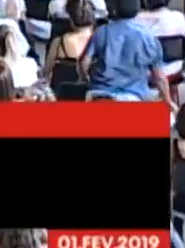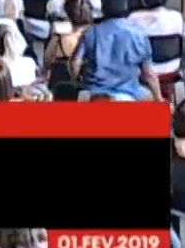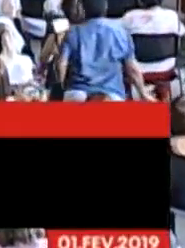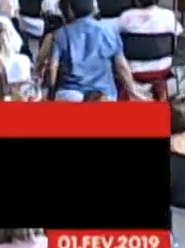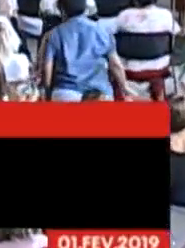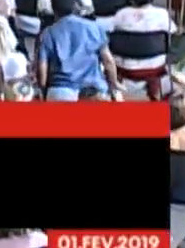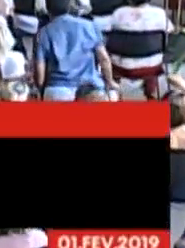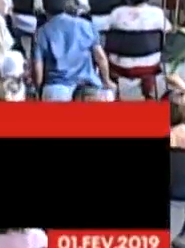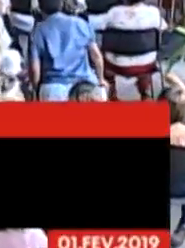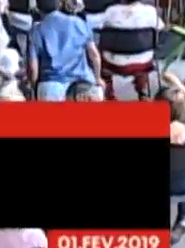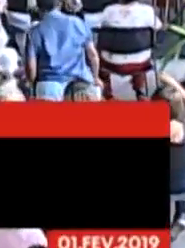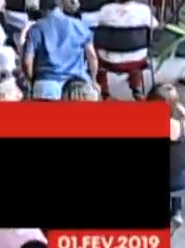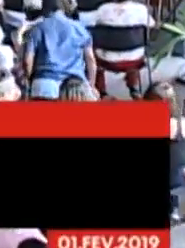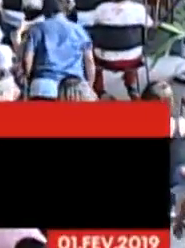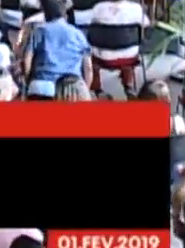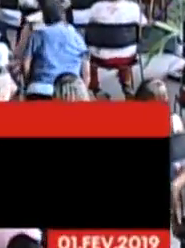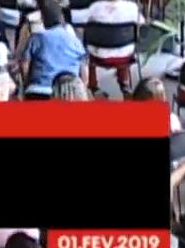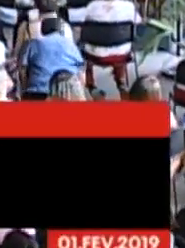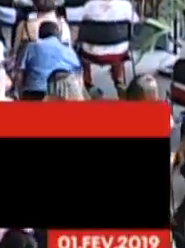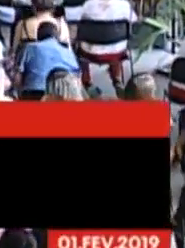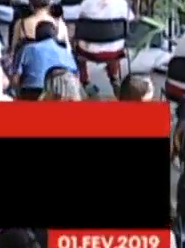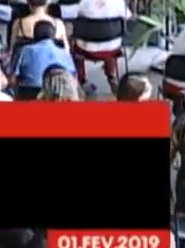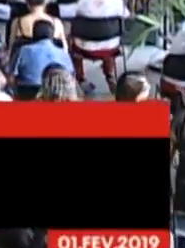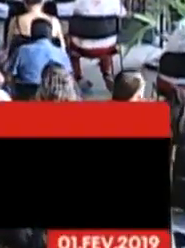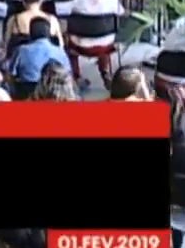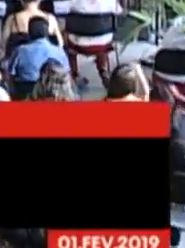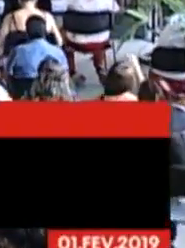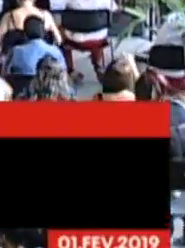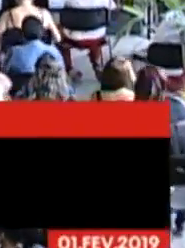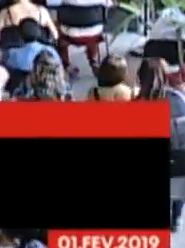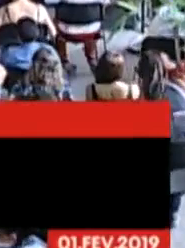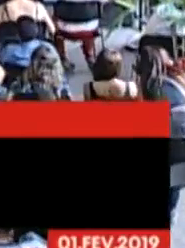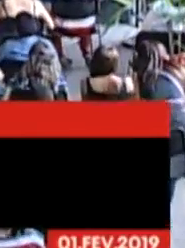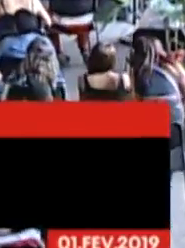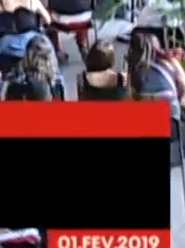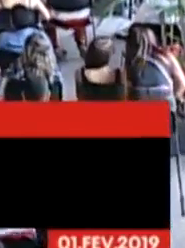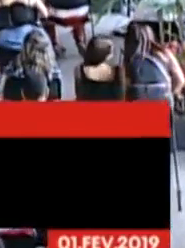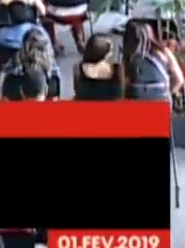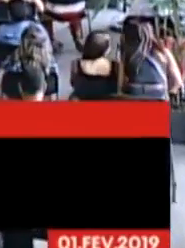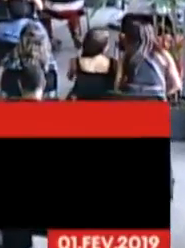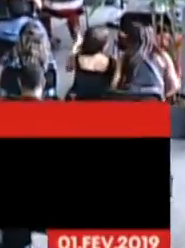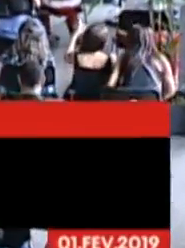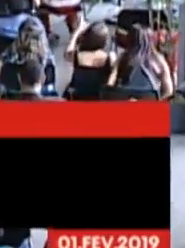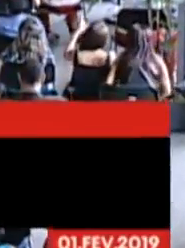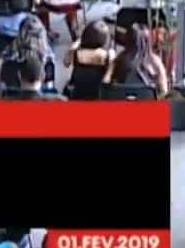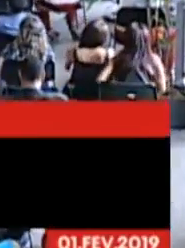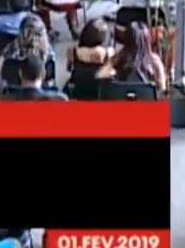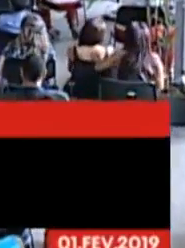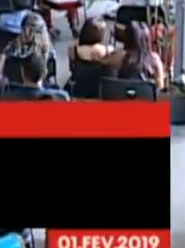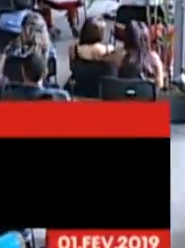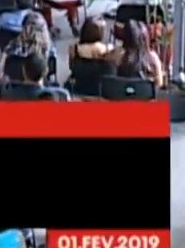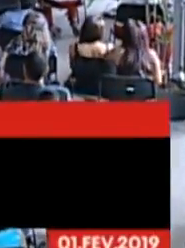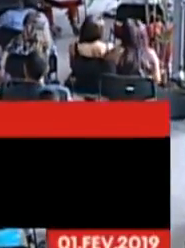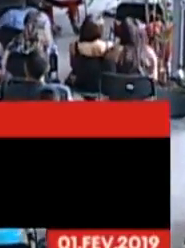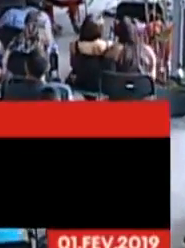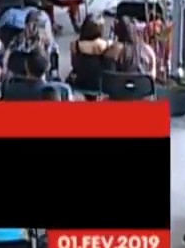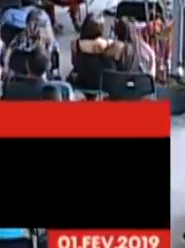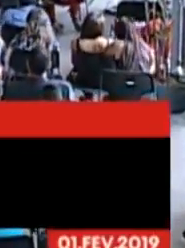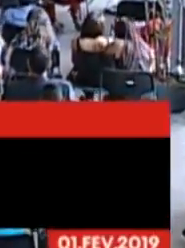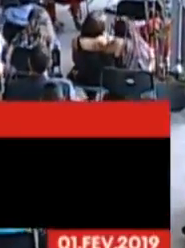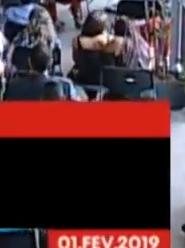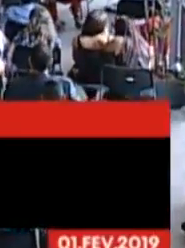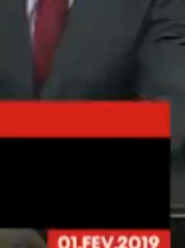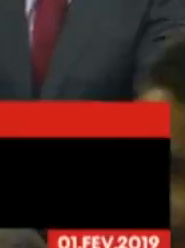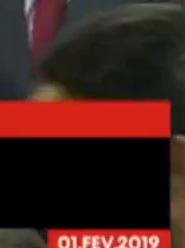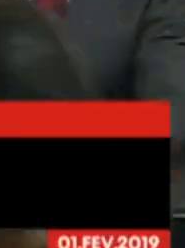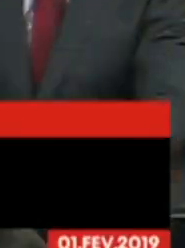vê faixas também, né, com manifestações, lembrando a tragédia de Brumadinho.